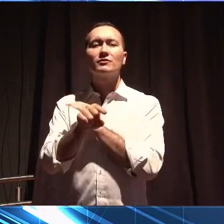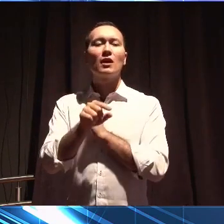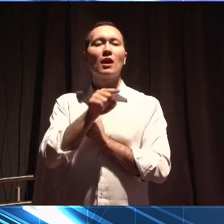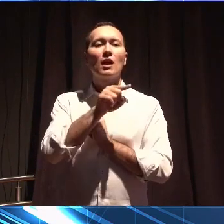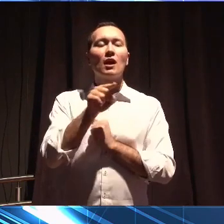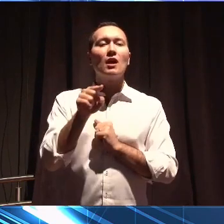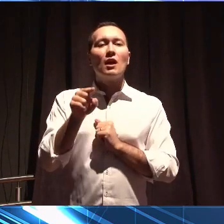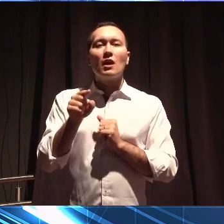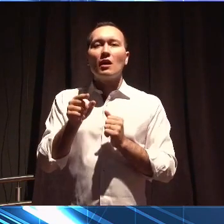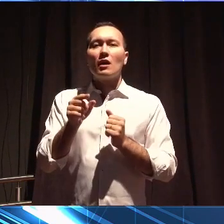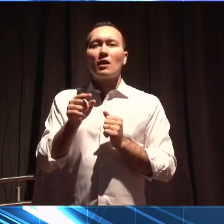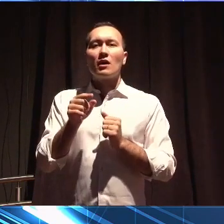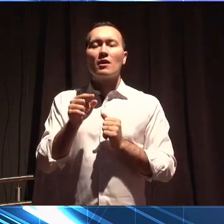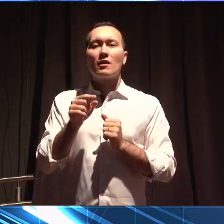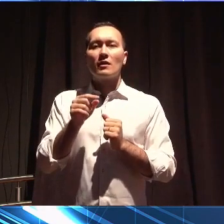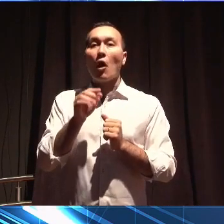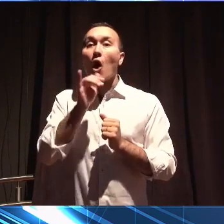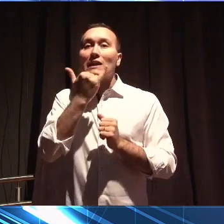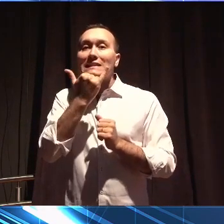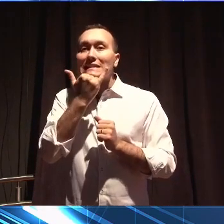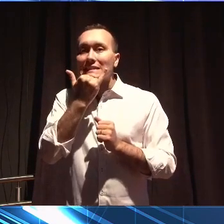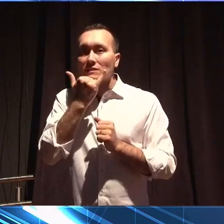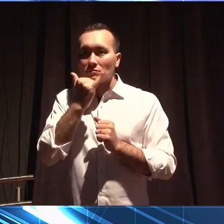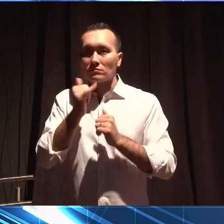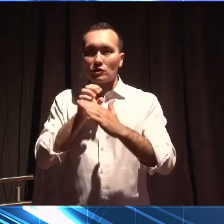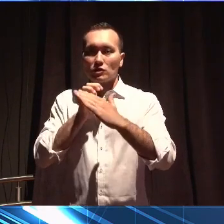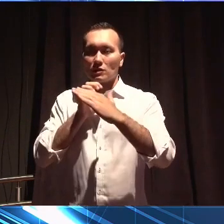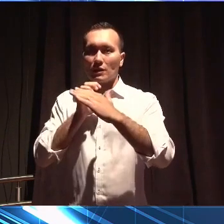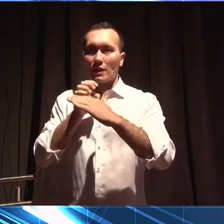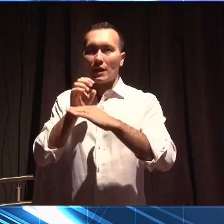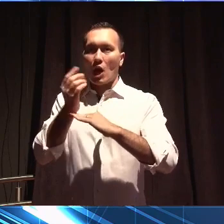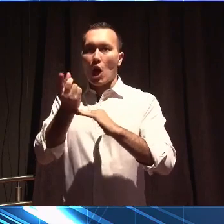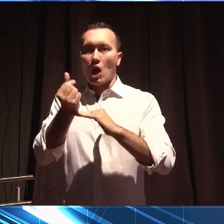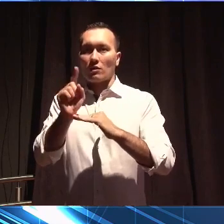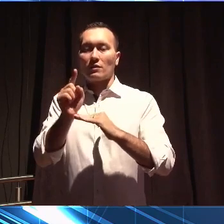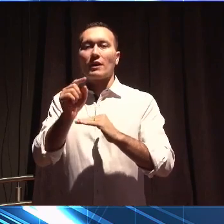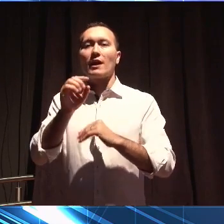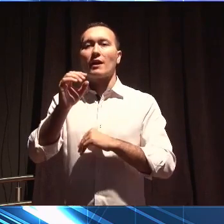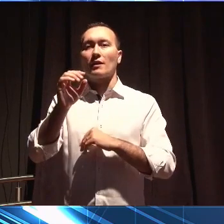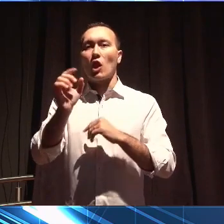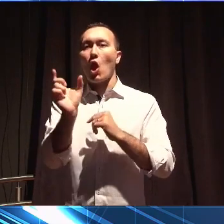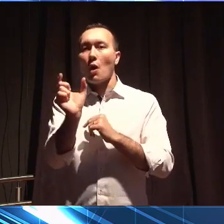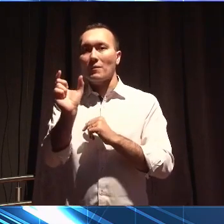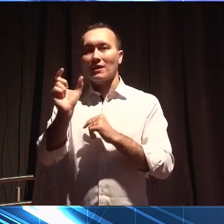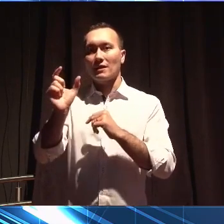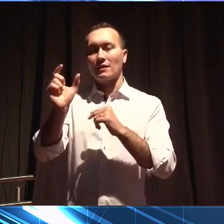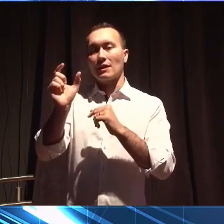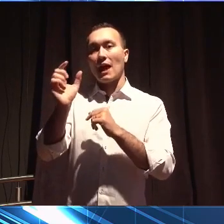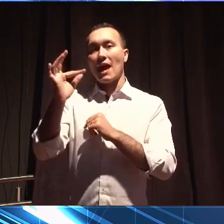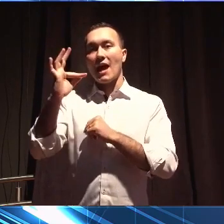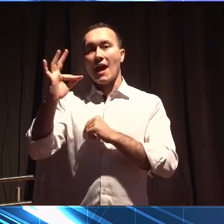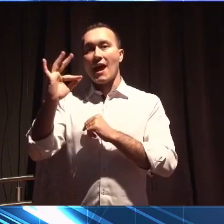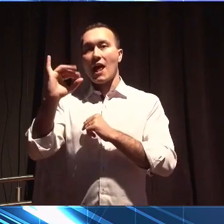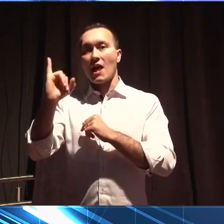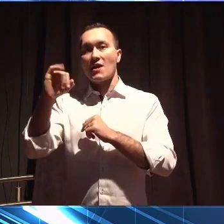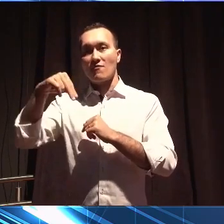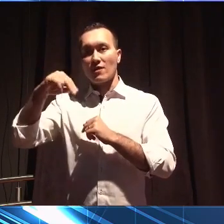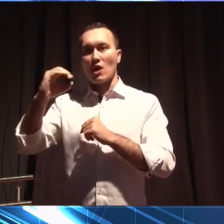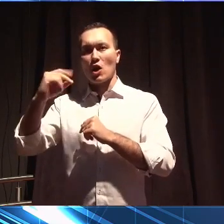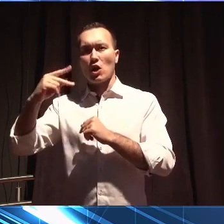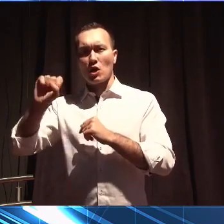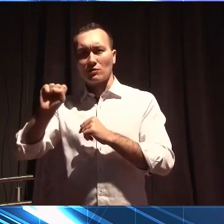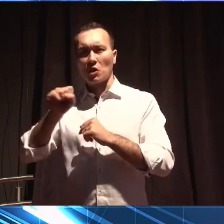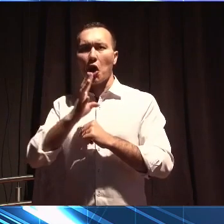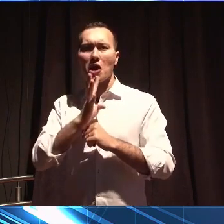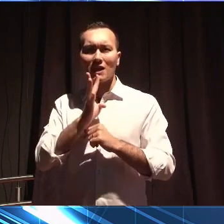ouviu falar do termo FinOps ou sabe o que é? Por favor, levanta a mão. Pô, até que tem uma galera aqui considerável.